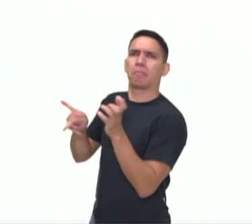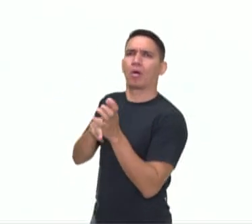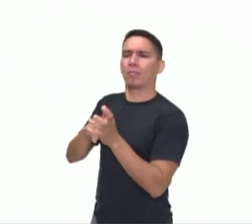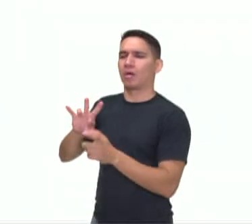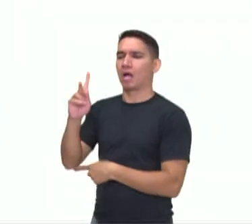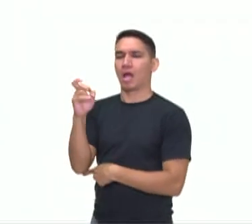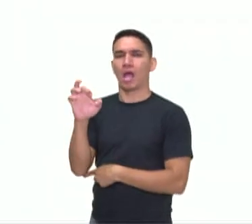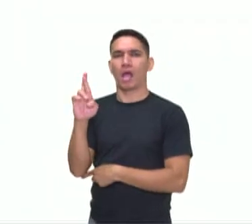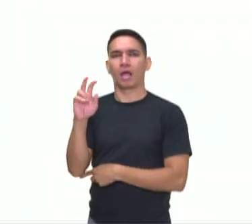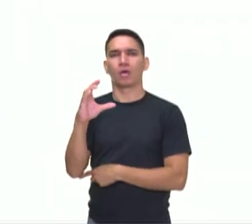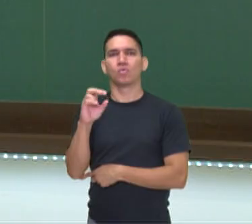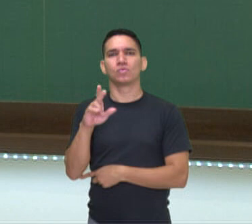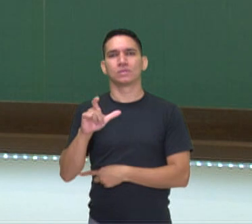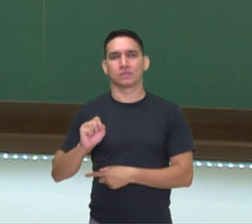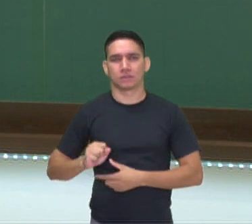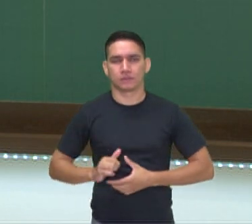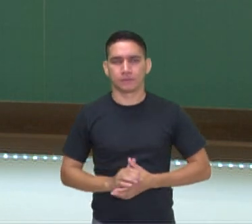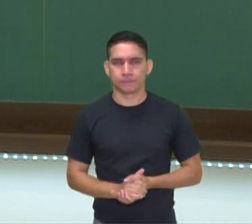né?